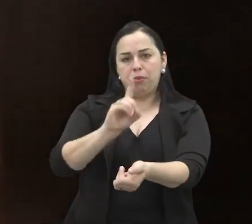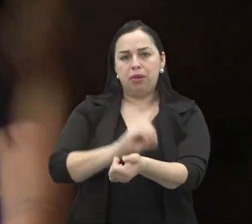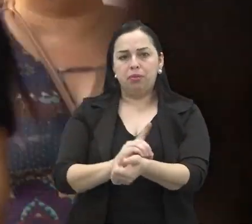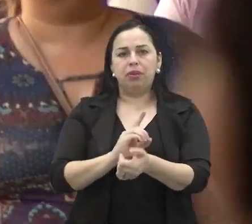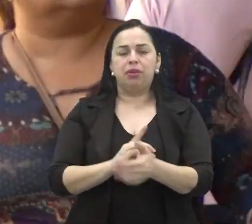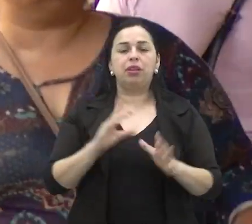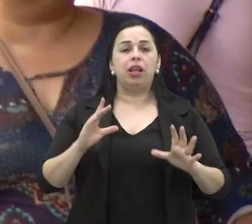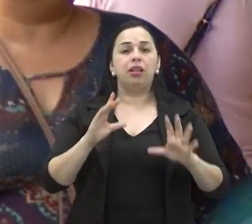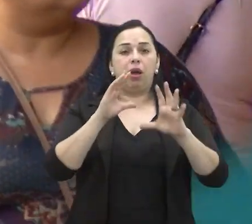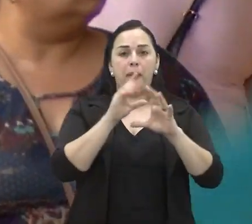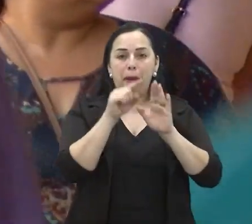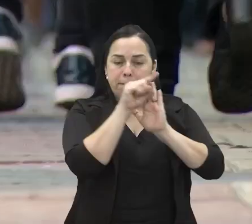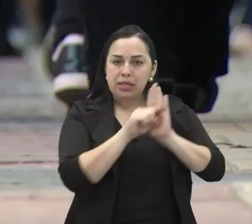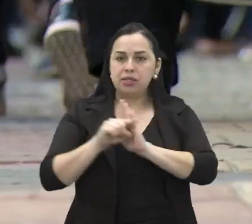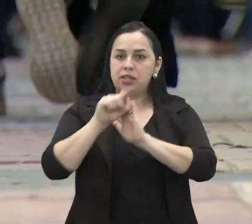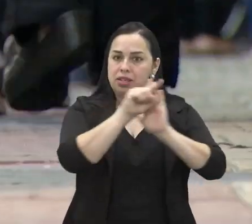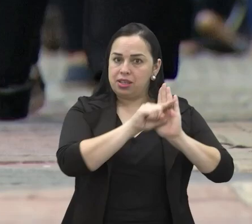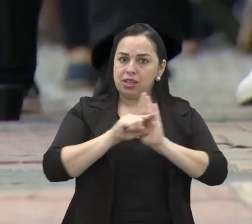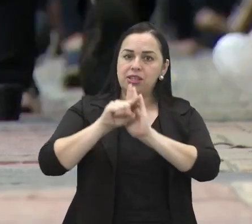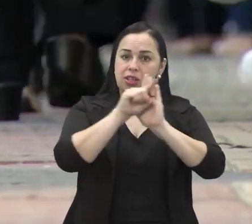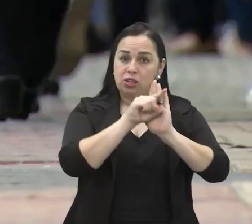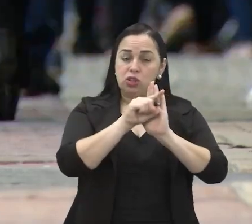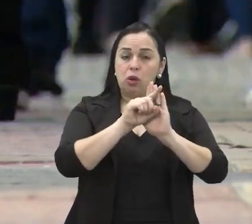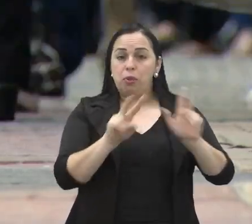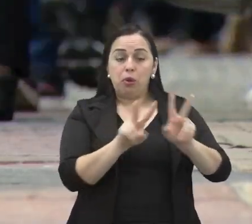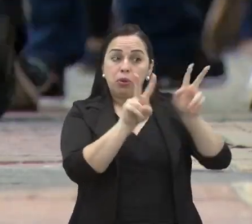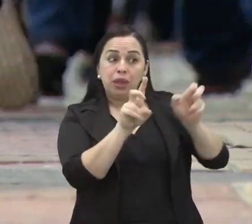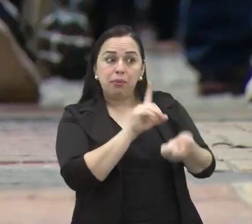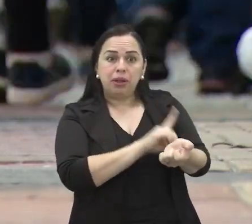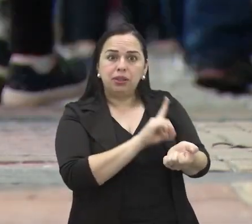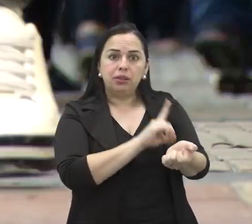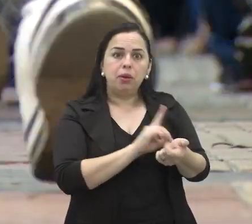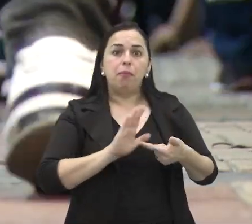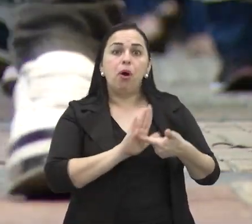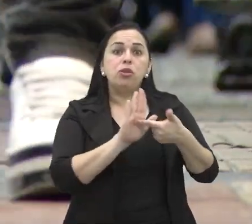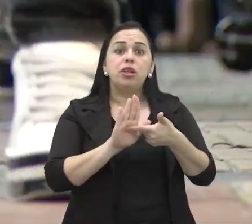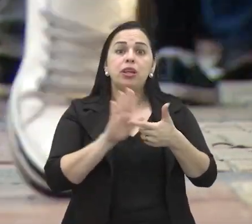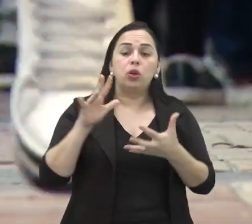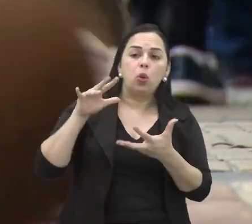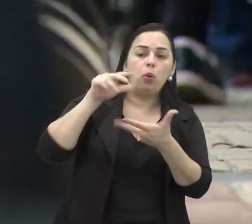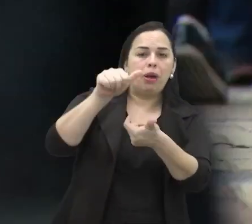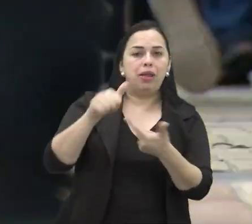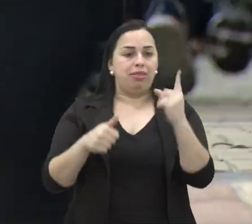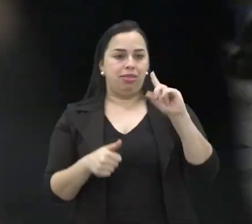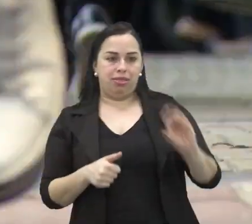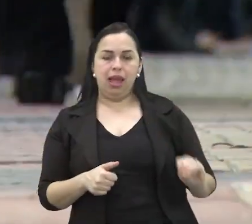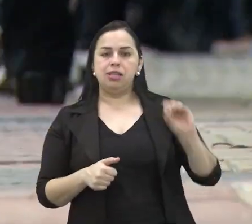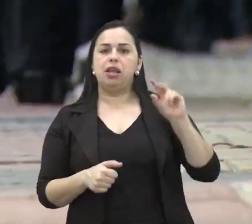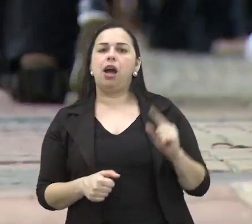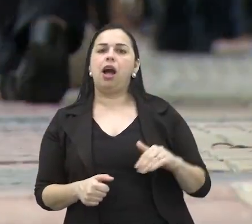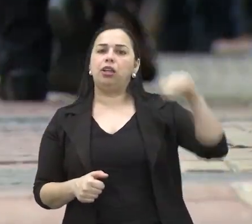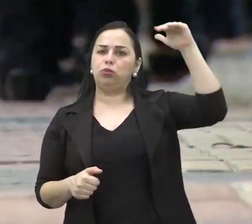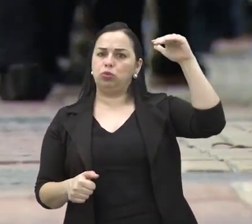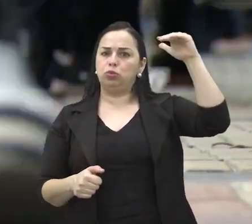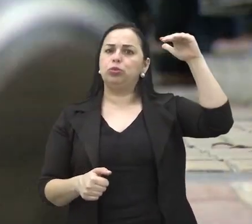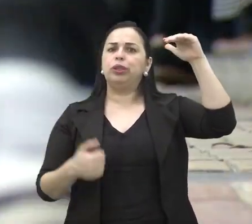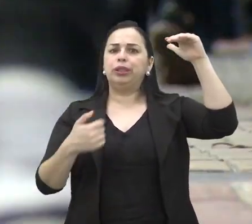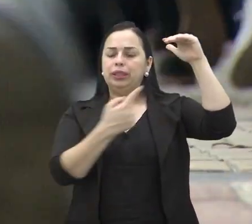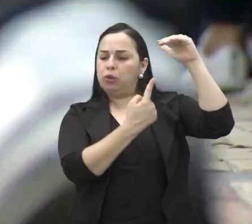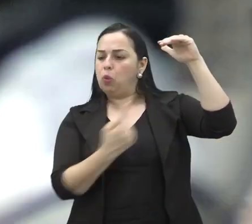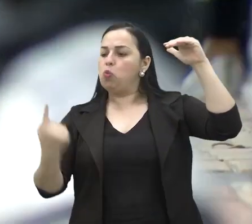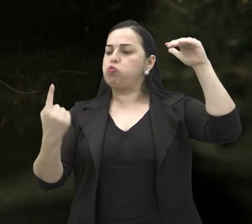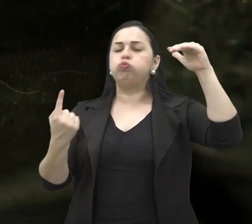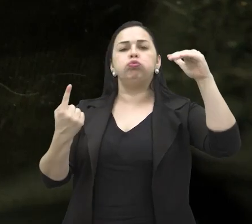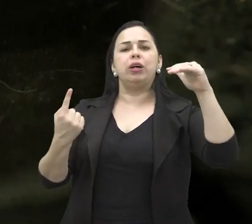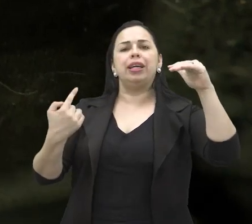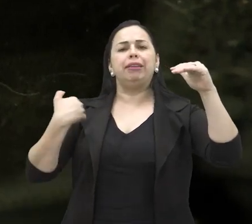Diabetes mostram que no mundo, 1 em cada 10 adultos entre 20 e 79 anos convive com